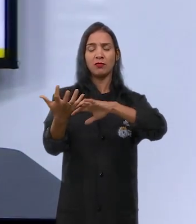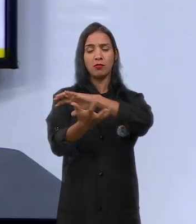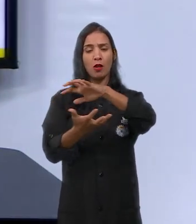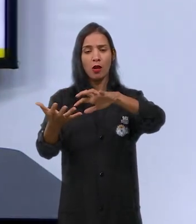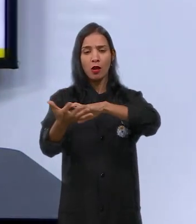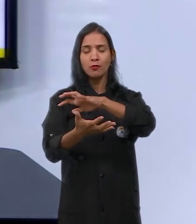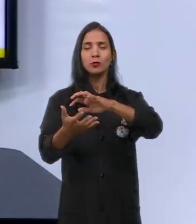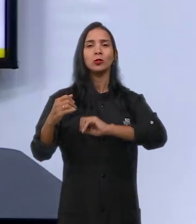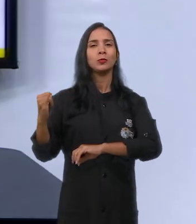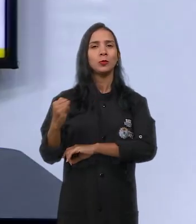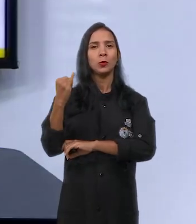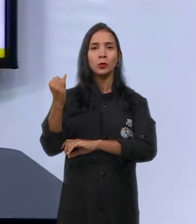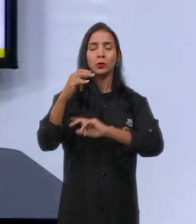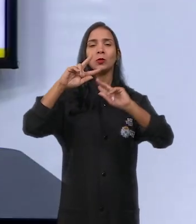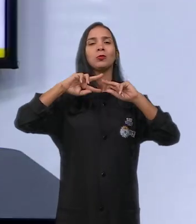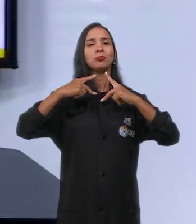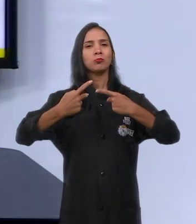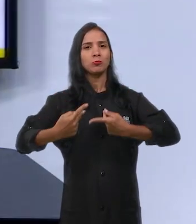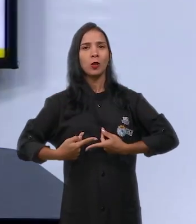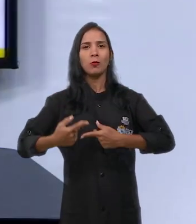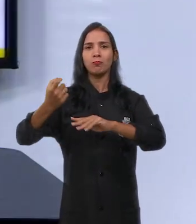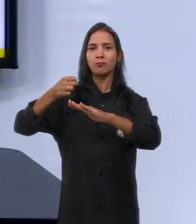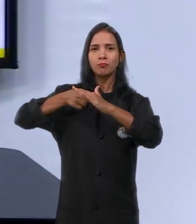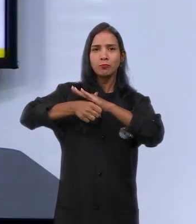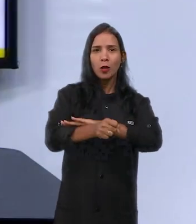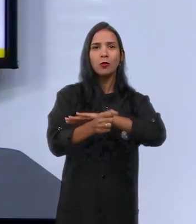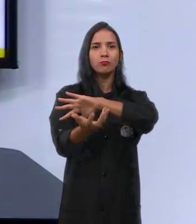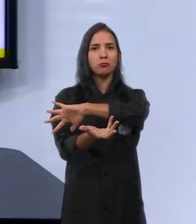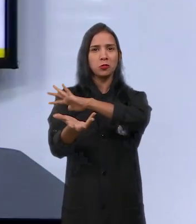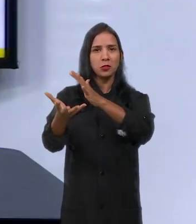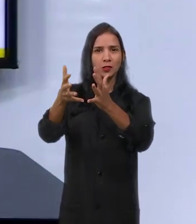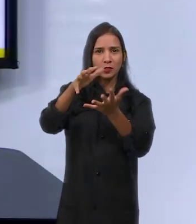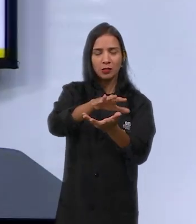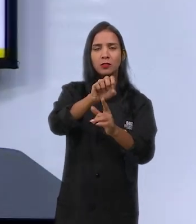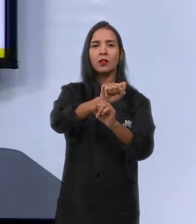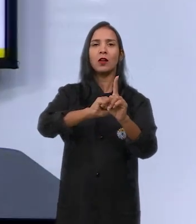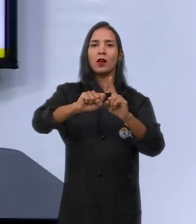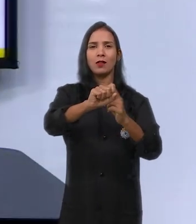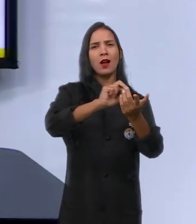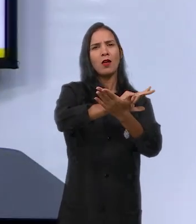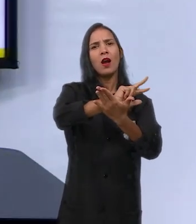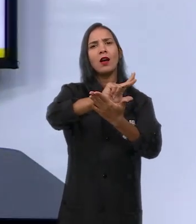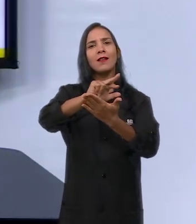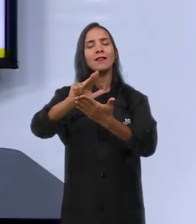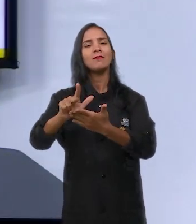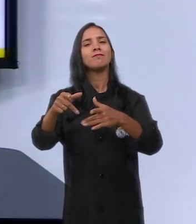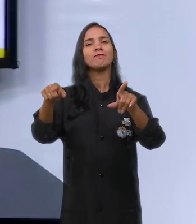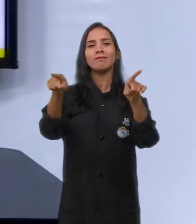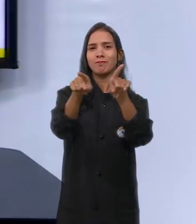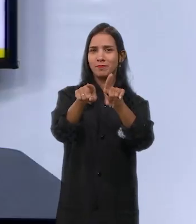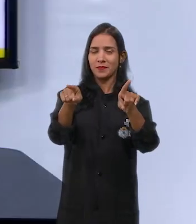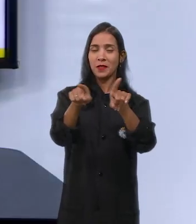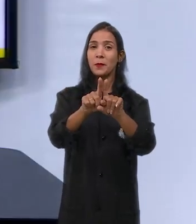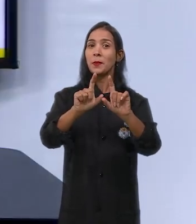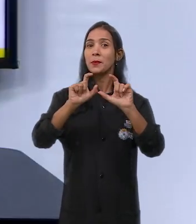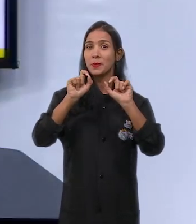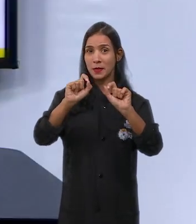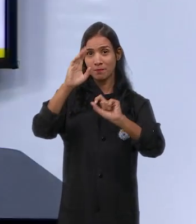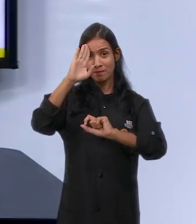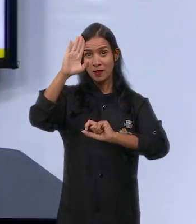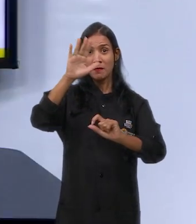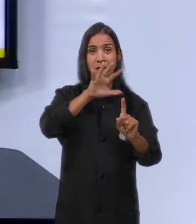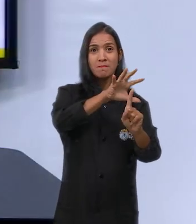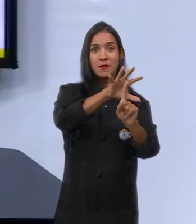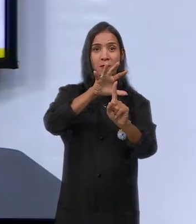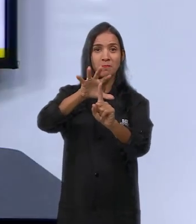humanidade promoveu, revoluções políticas que transformaram sociedades e que, principalmente, inspiraram